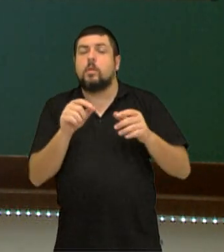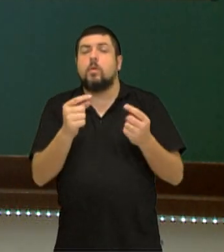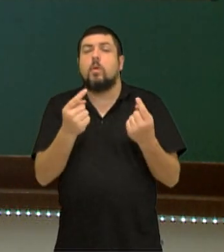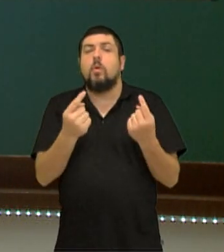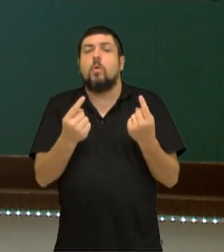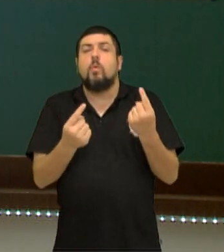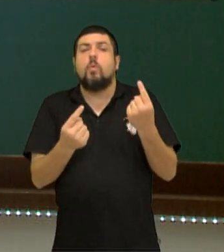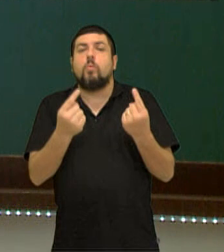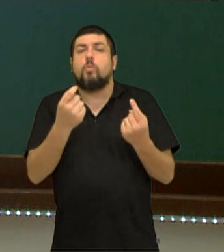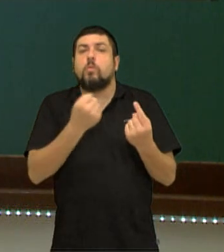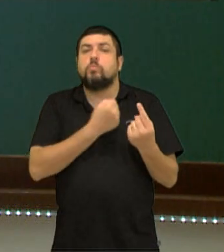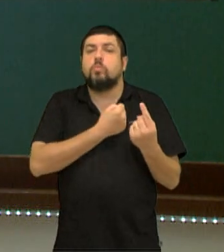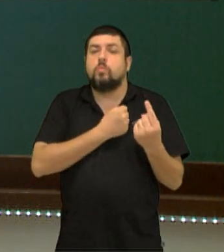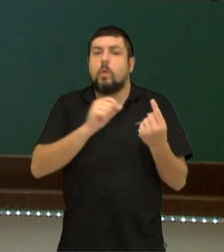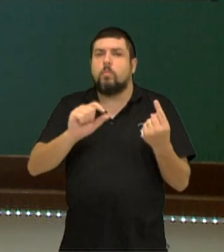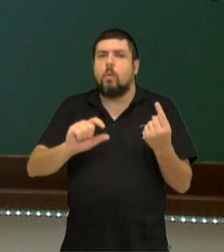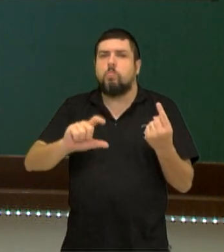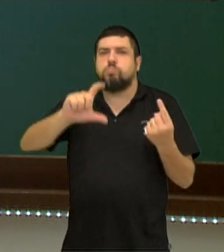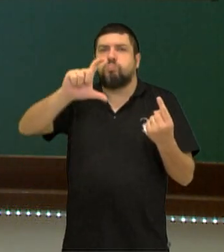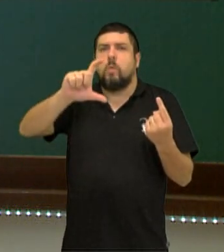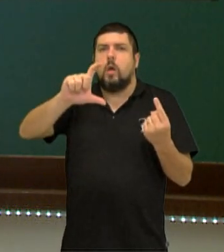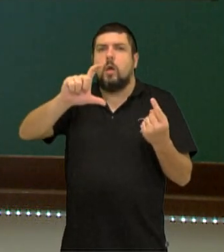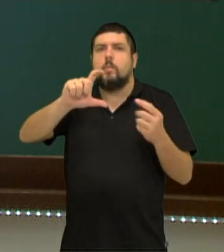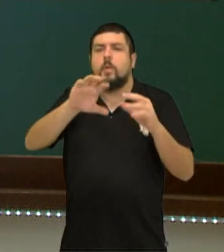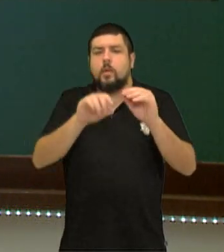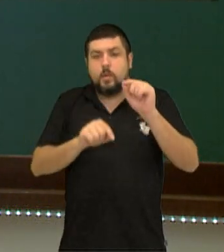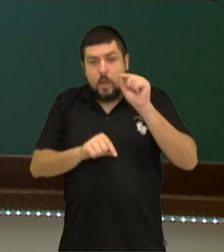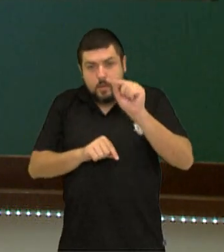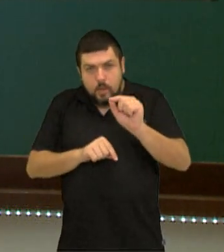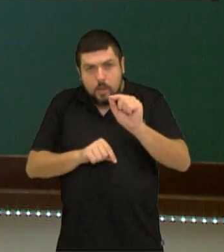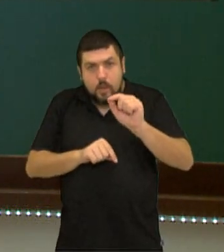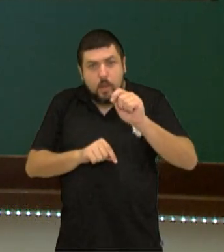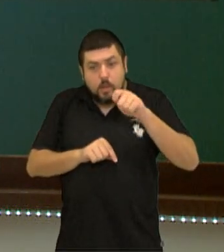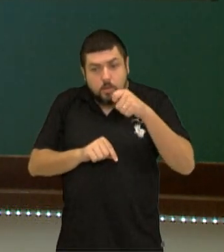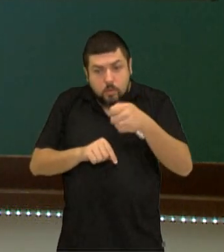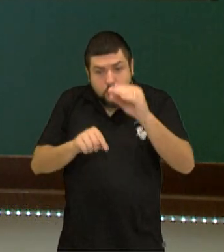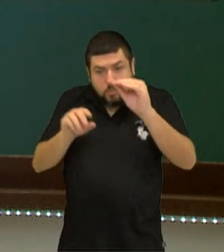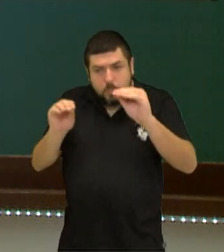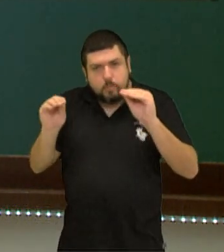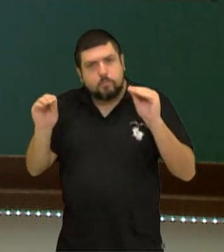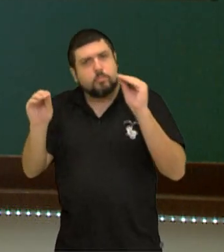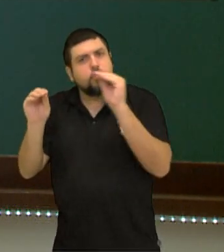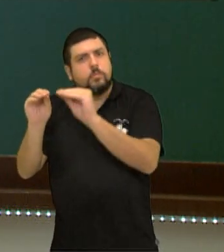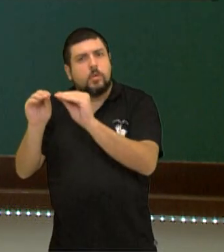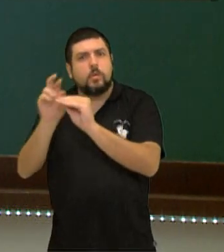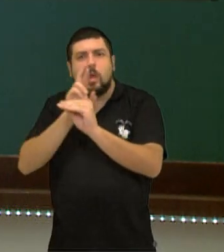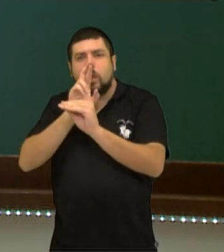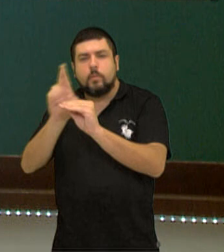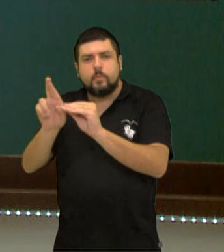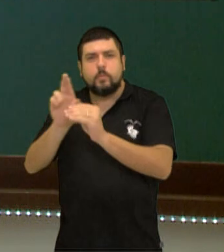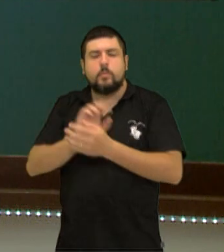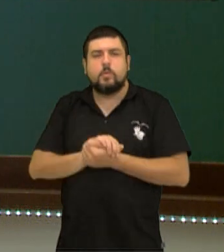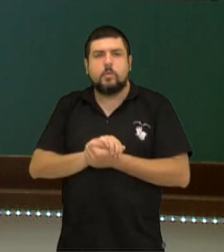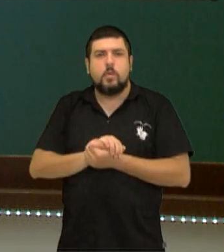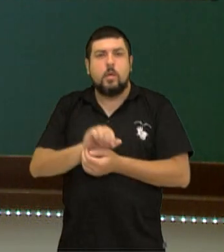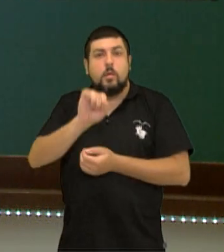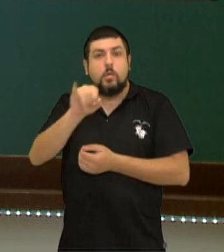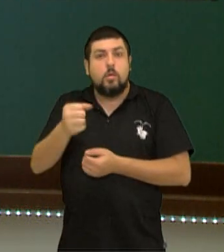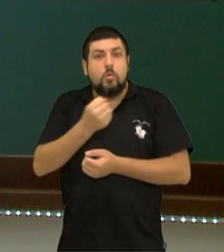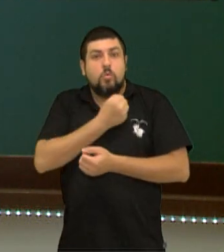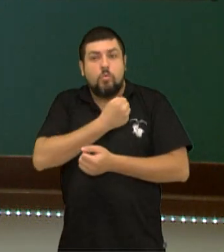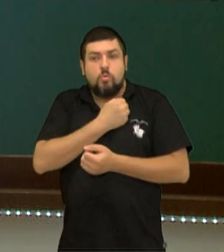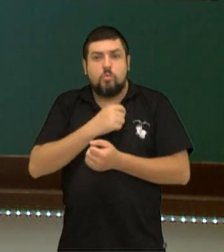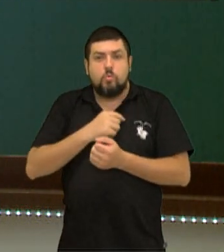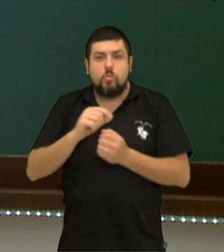o sinal do maior módulo. Ou seja, se o maior número for positivo,